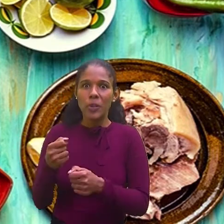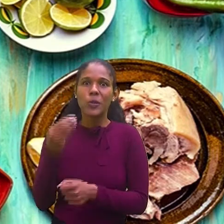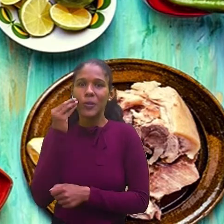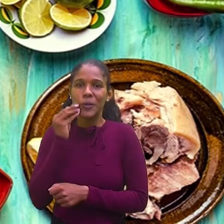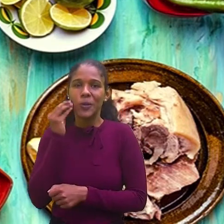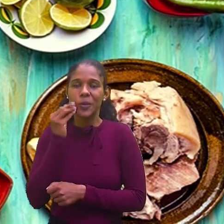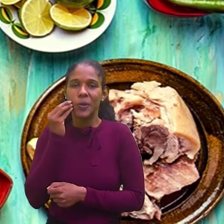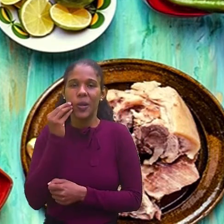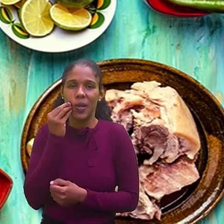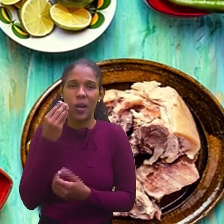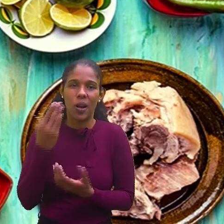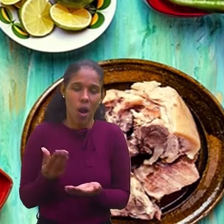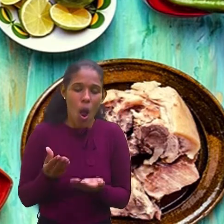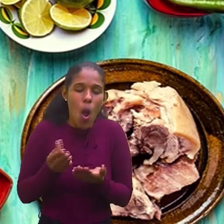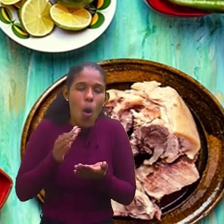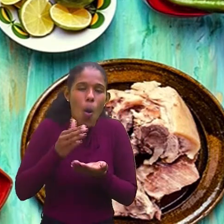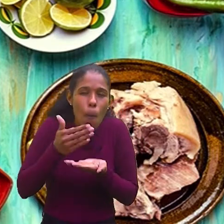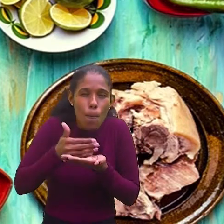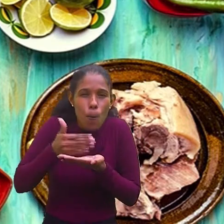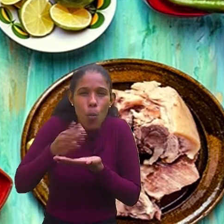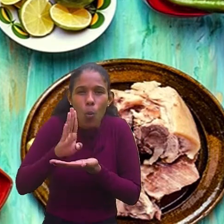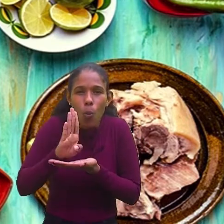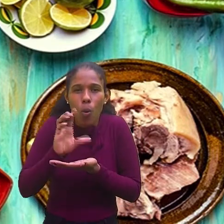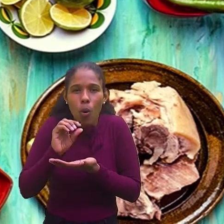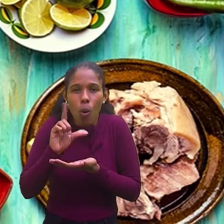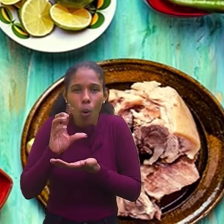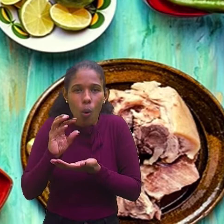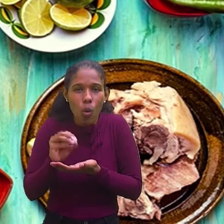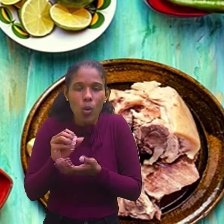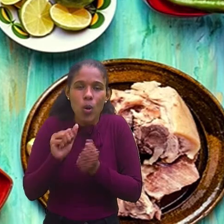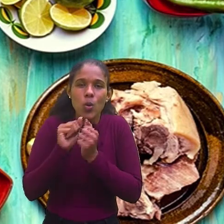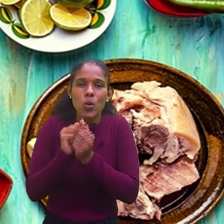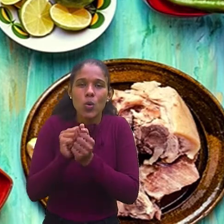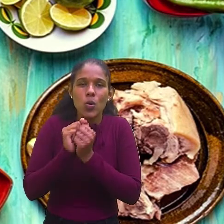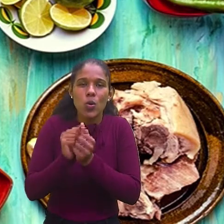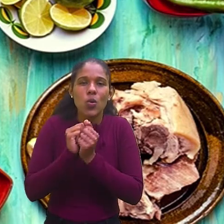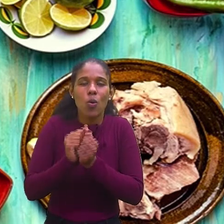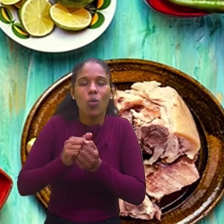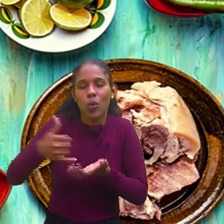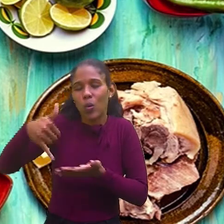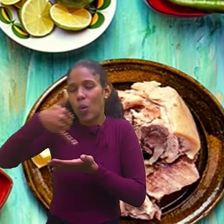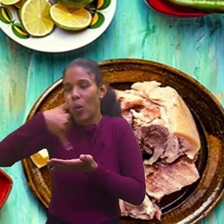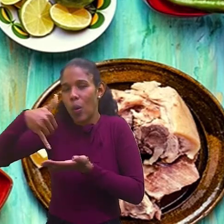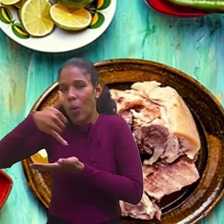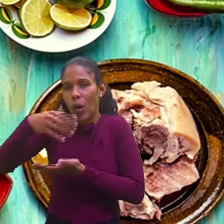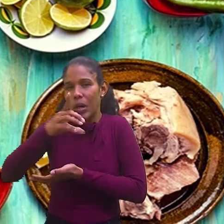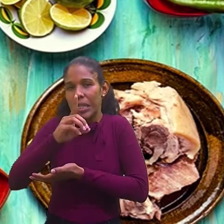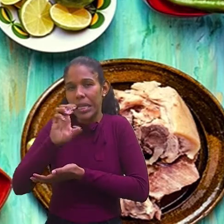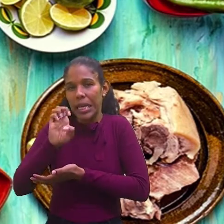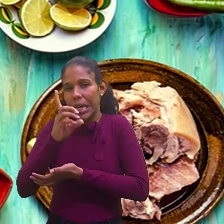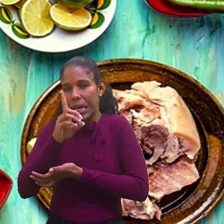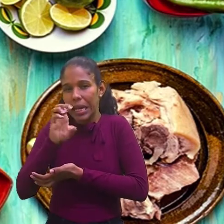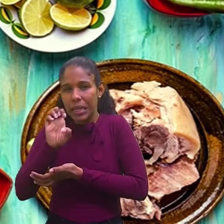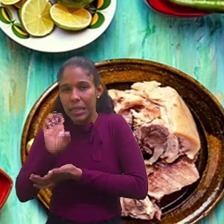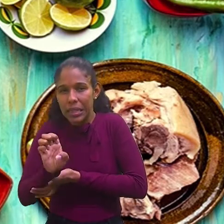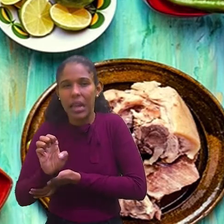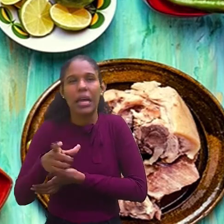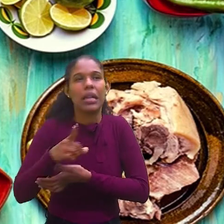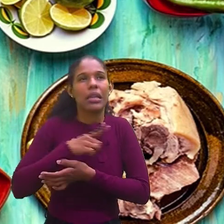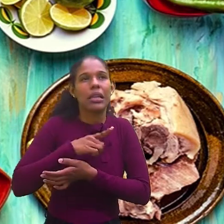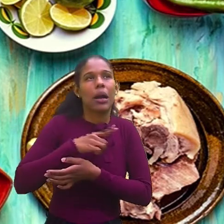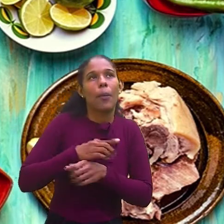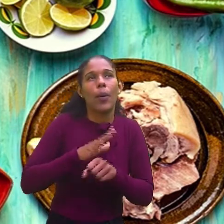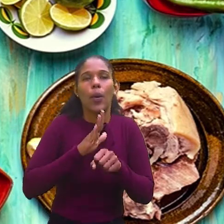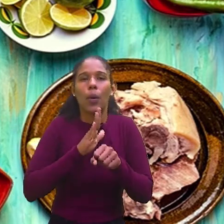feijão fradinho, sal, alho, gengibre, cebola depois recheado com camarão, vinagrete e vatapá. Também é possível rechear